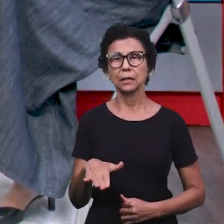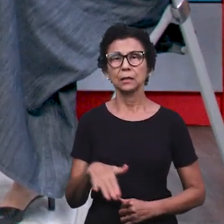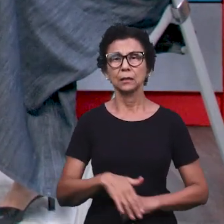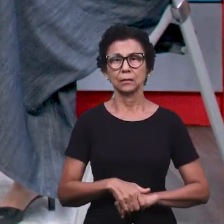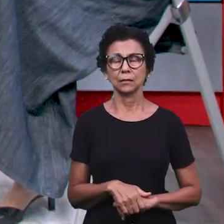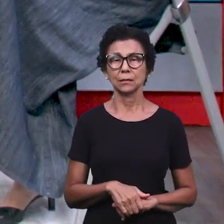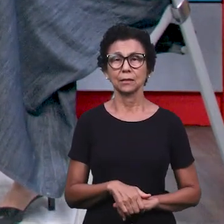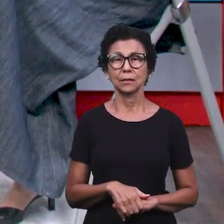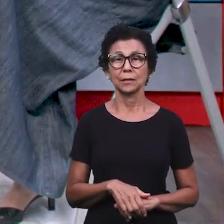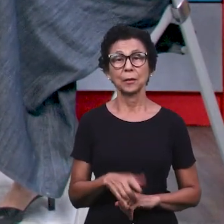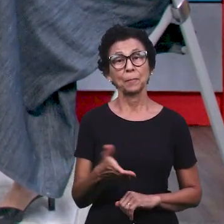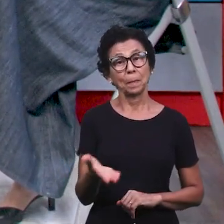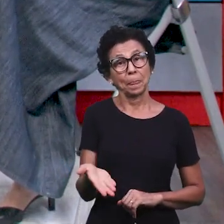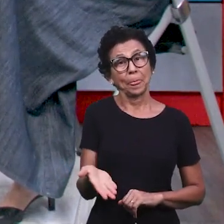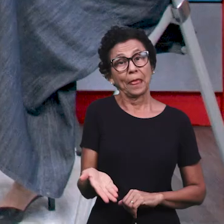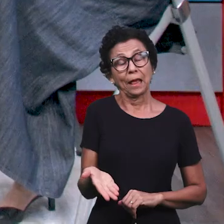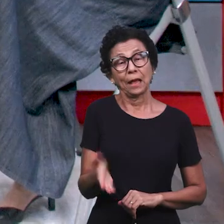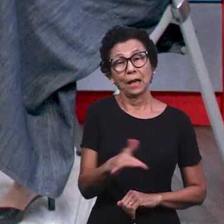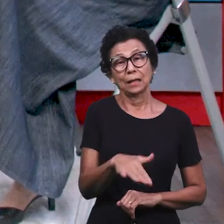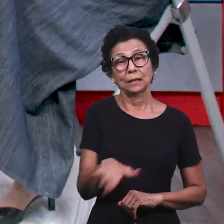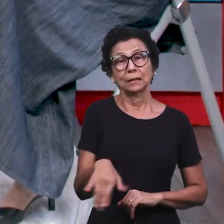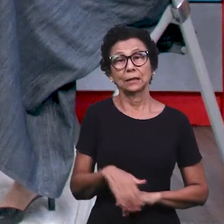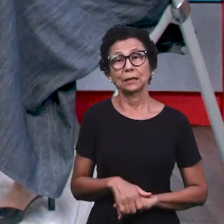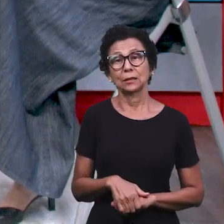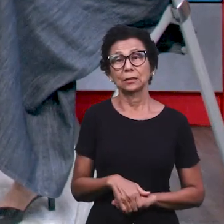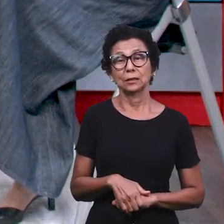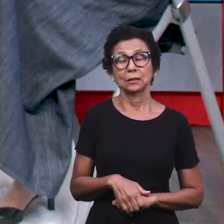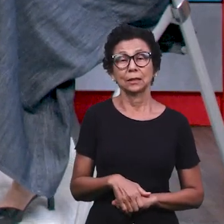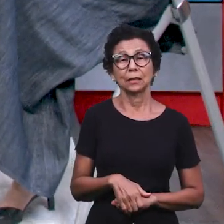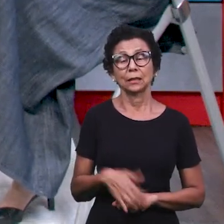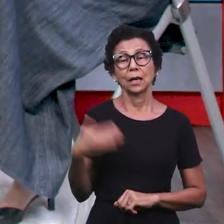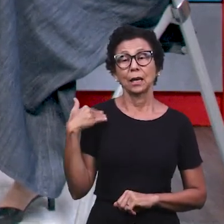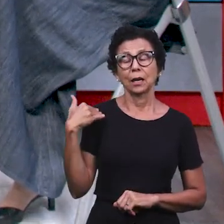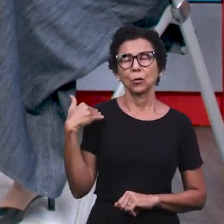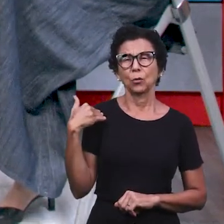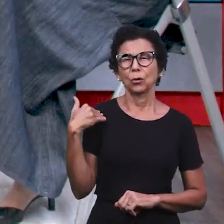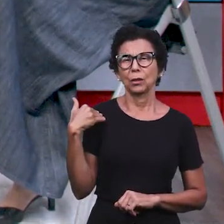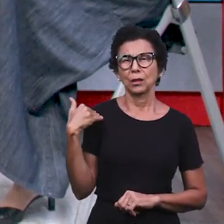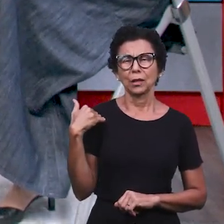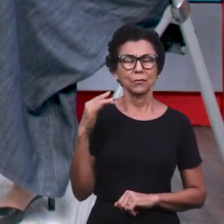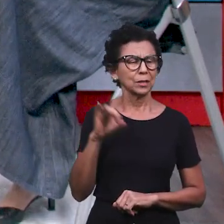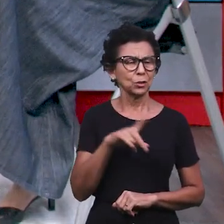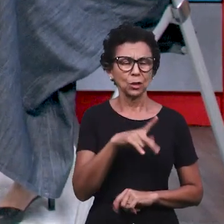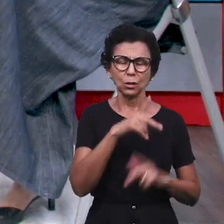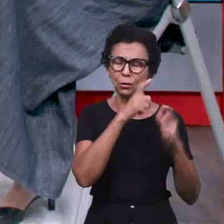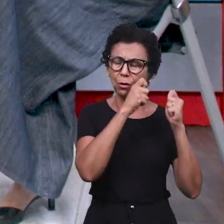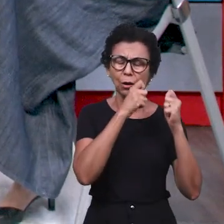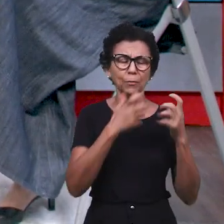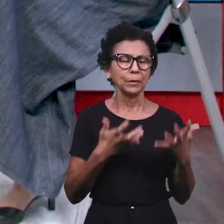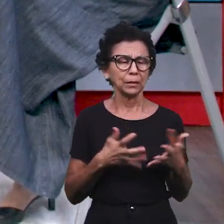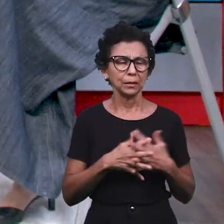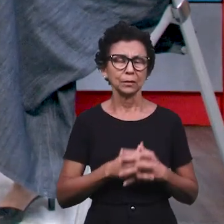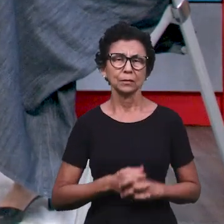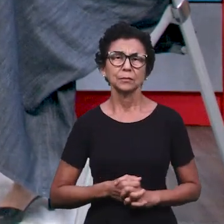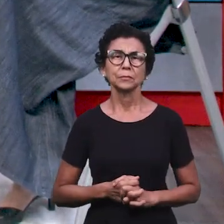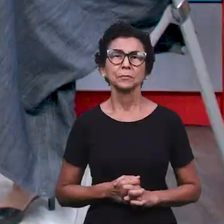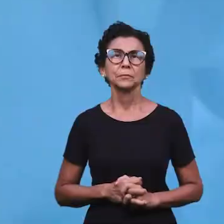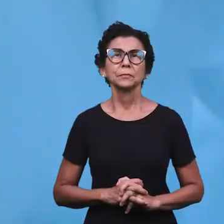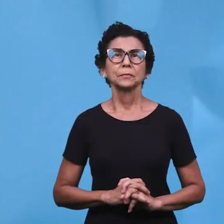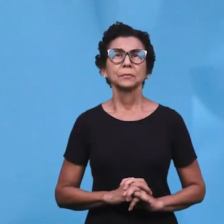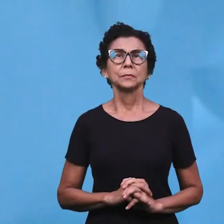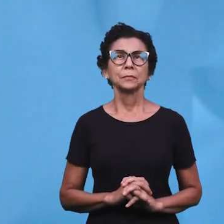têm que acordar um pouco mais porque sentem assim, minha criança só dorme. uhum. E isso é fisiológico dela, então. Sim, com